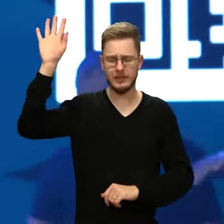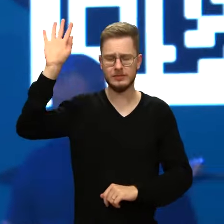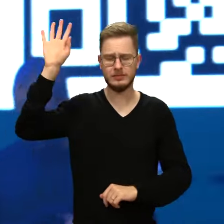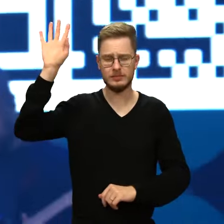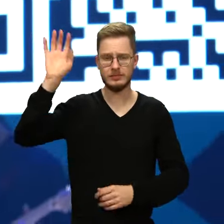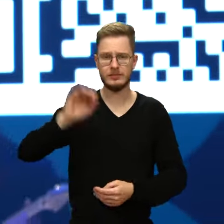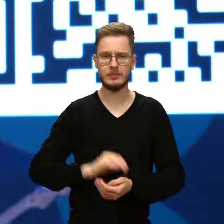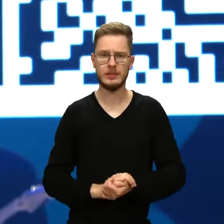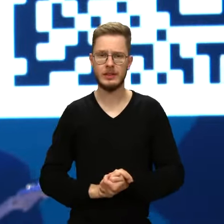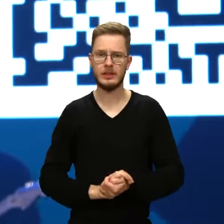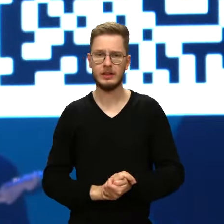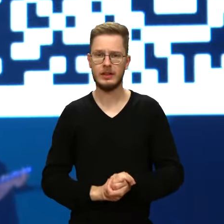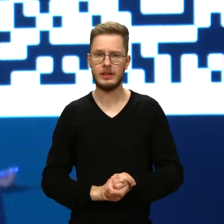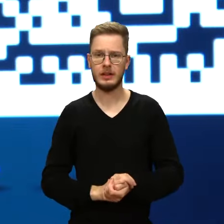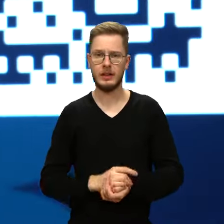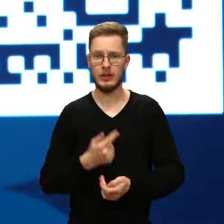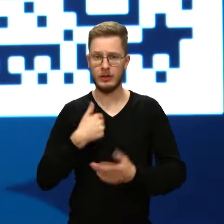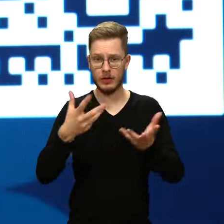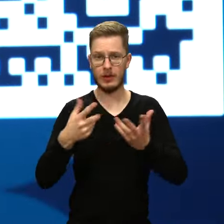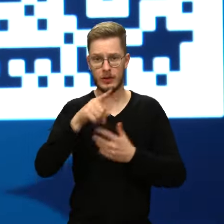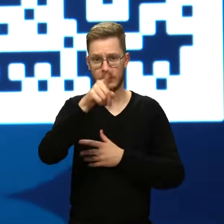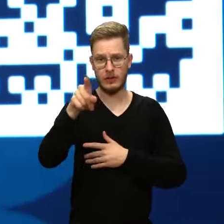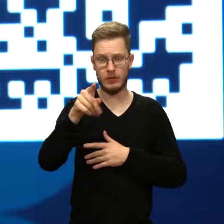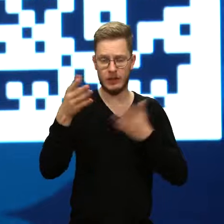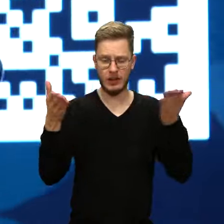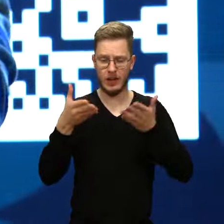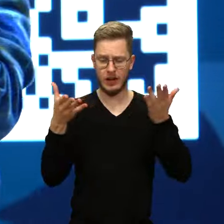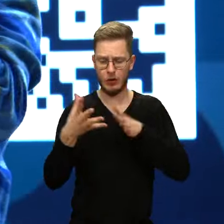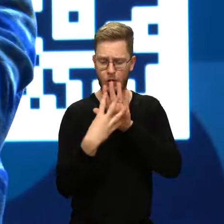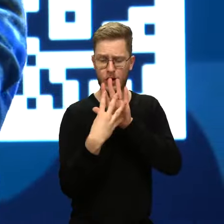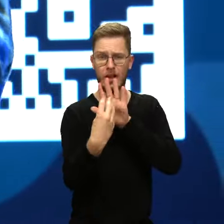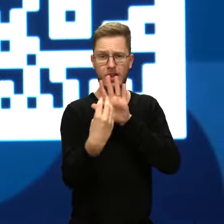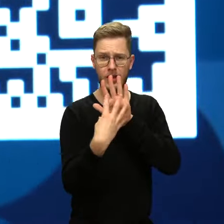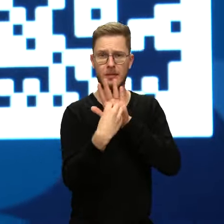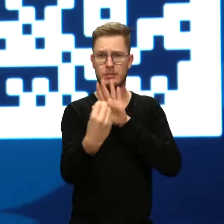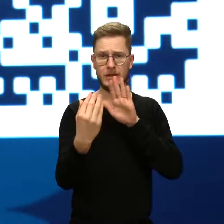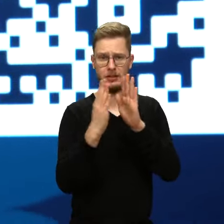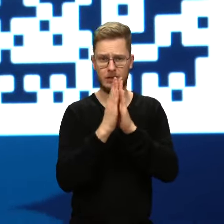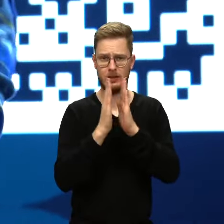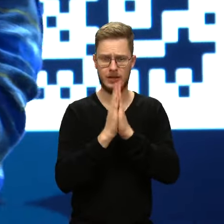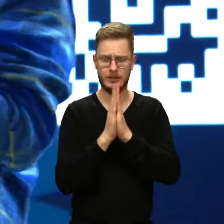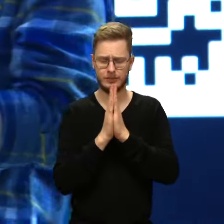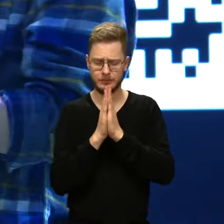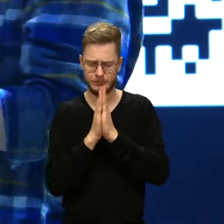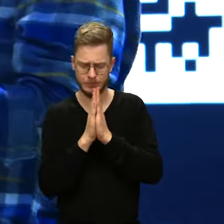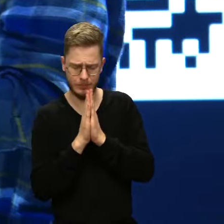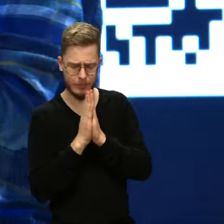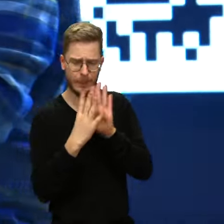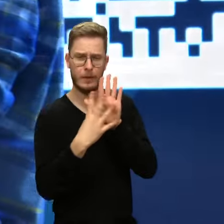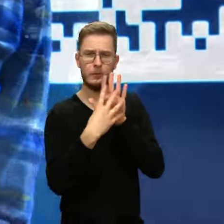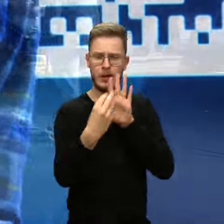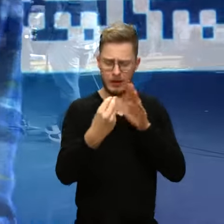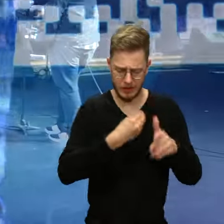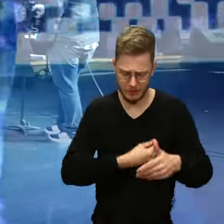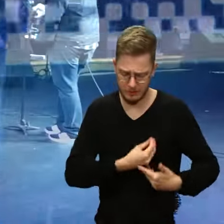mãos. Quero agora que você feche os teus olhos e você repita uma oração comigo. É uma oração de